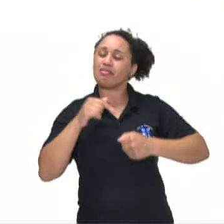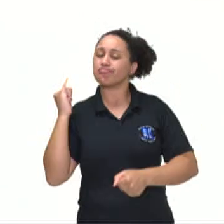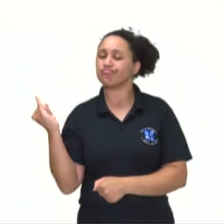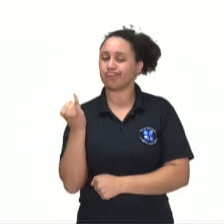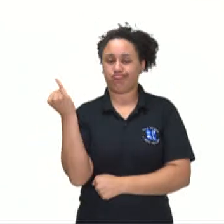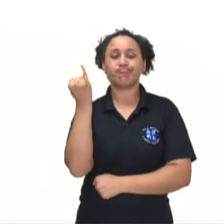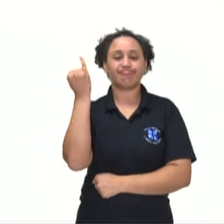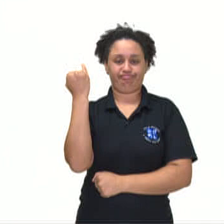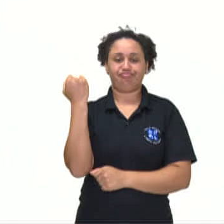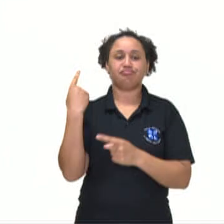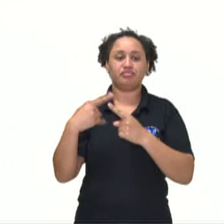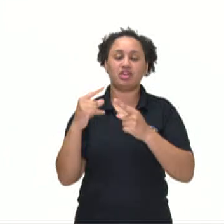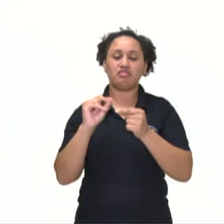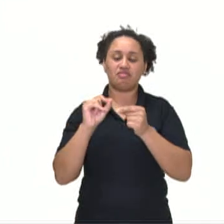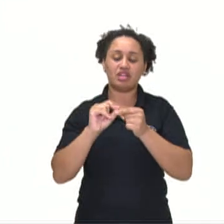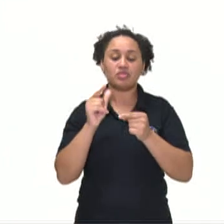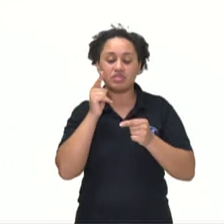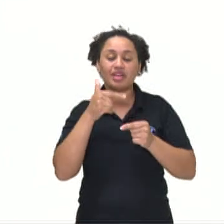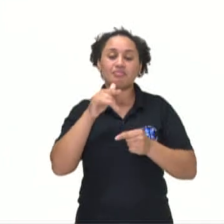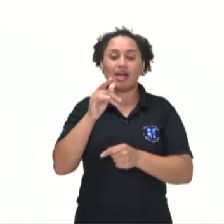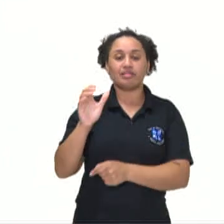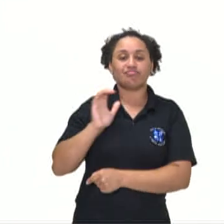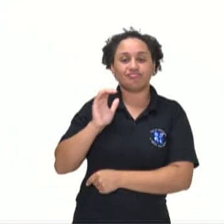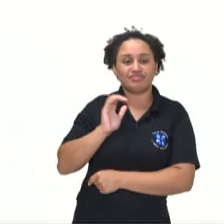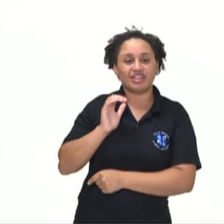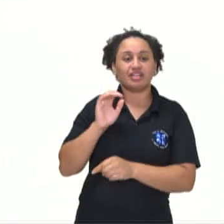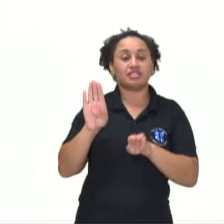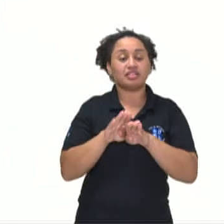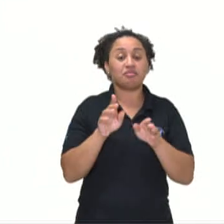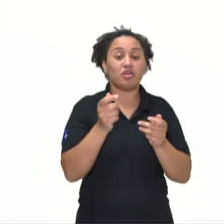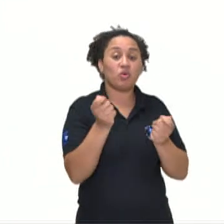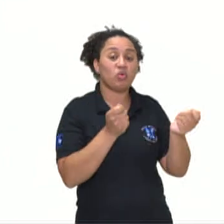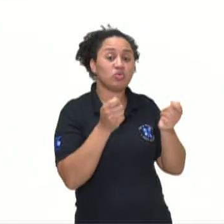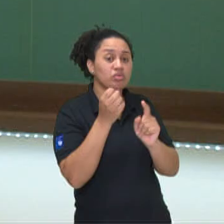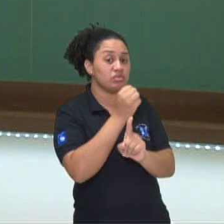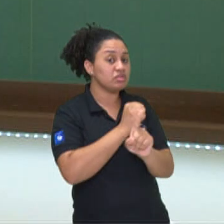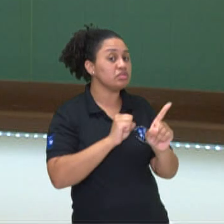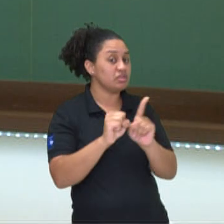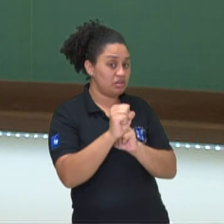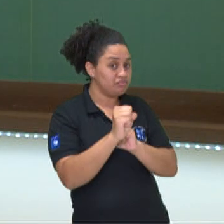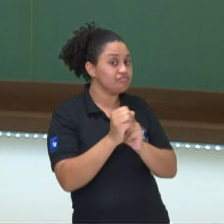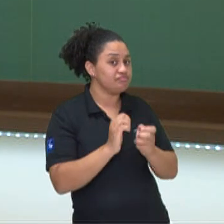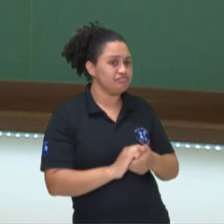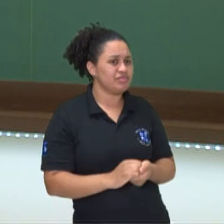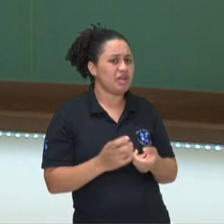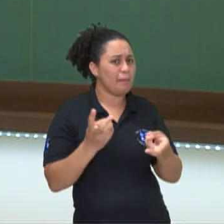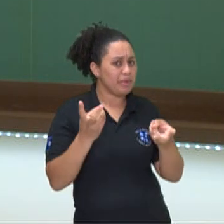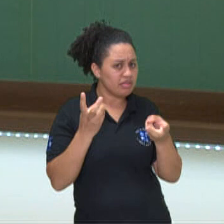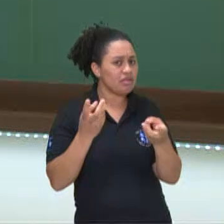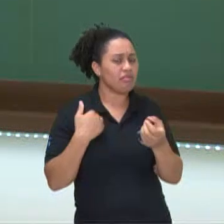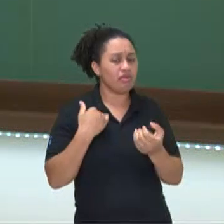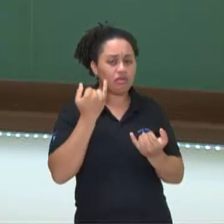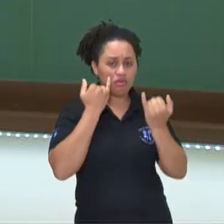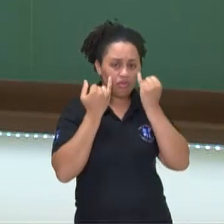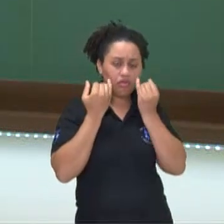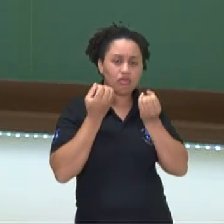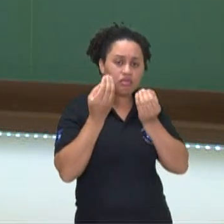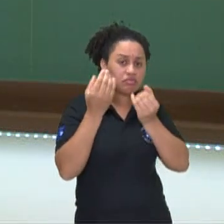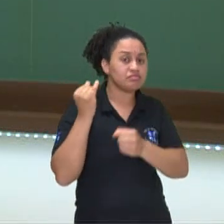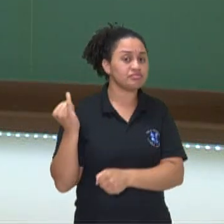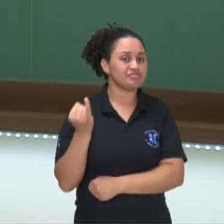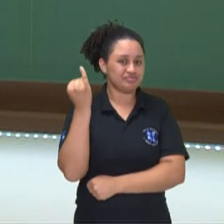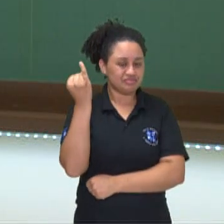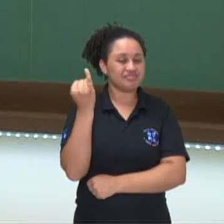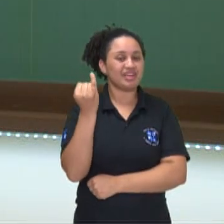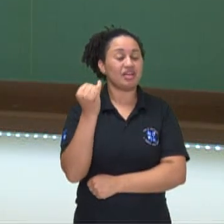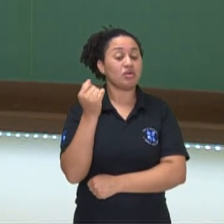pois possibilita a produção de riqueza e controle social. Olha só a importância da informação. O fato de determos